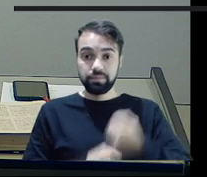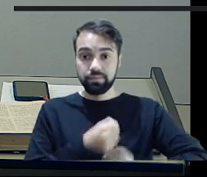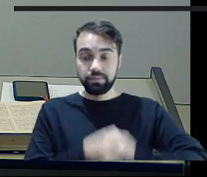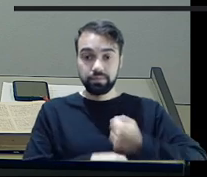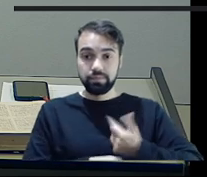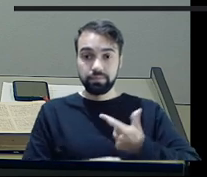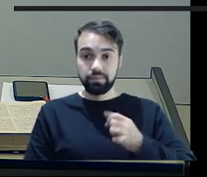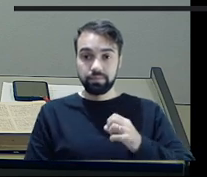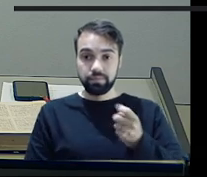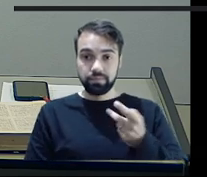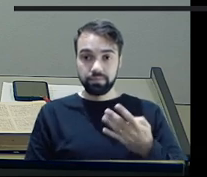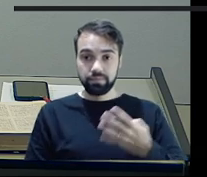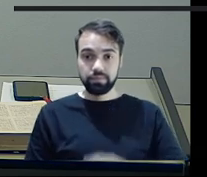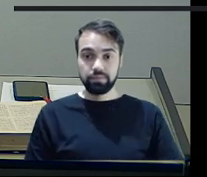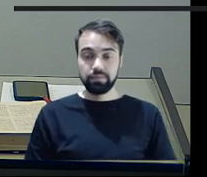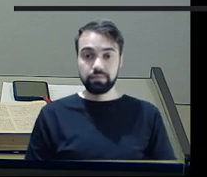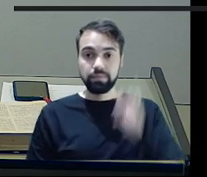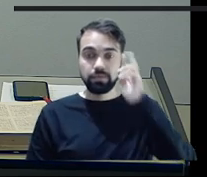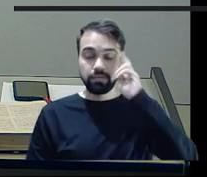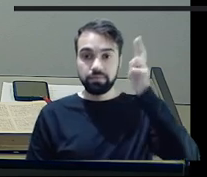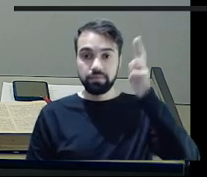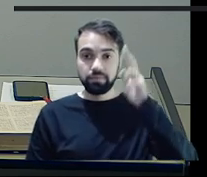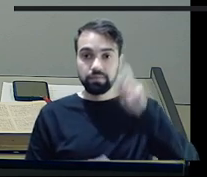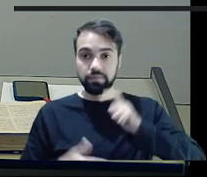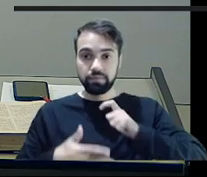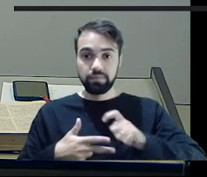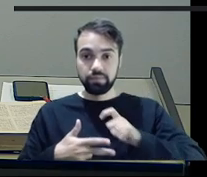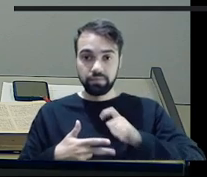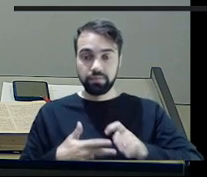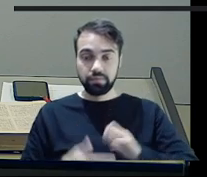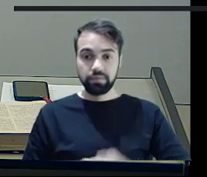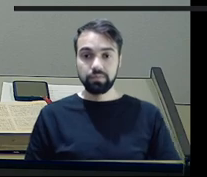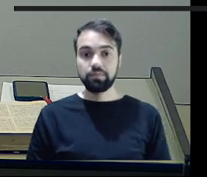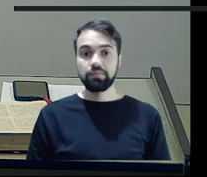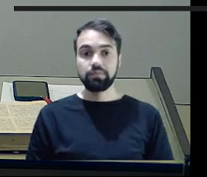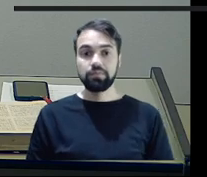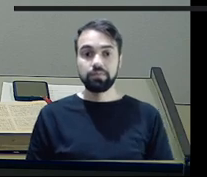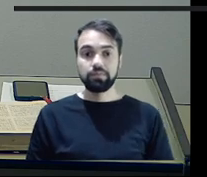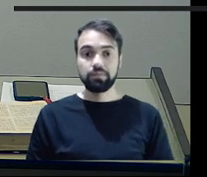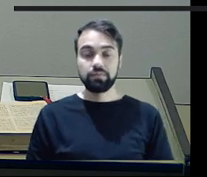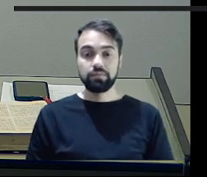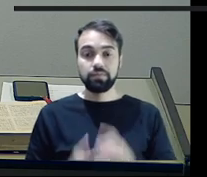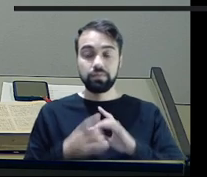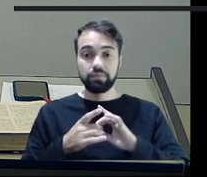2024, de autoria do Executivo Municipal, que dispõe